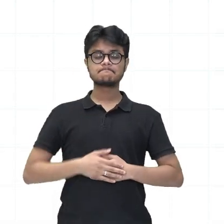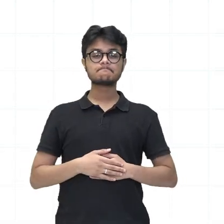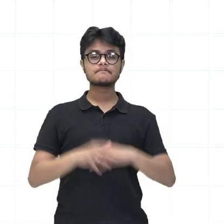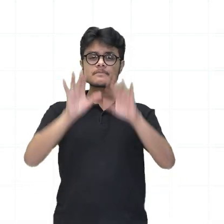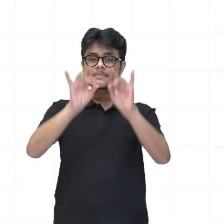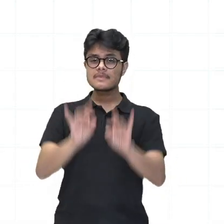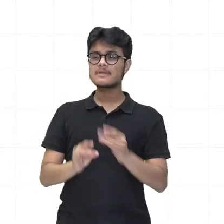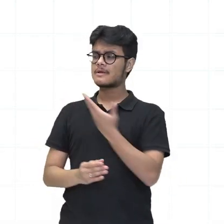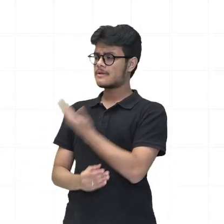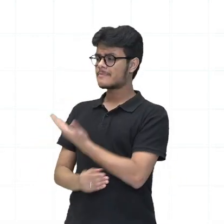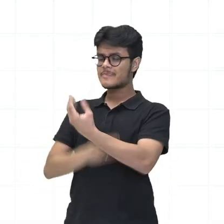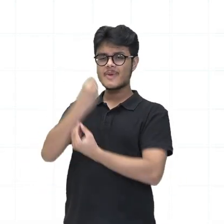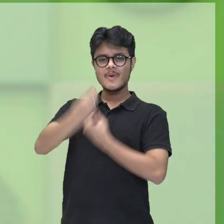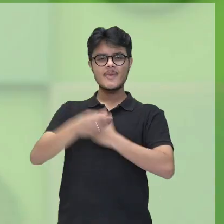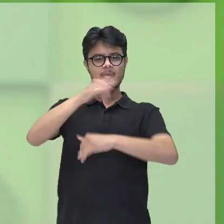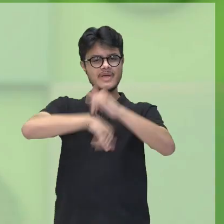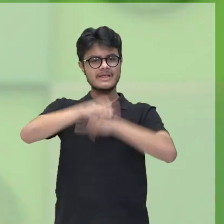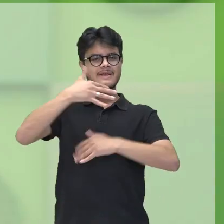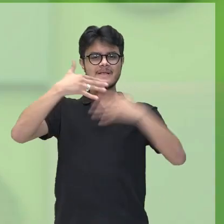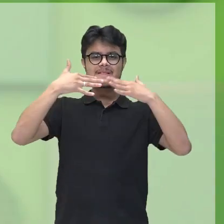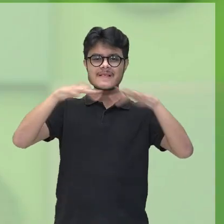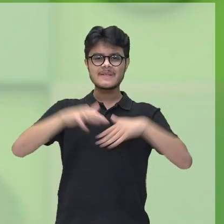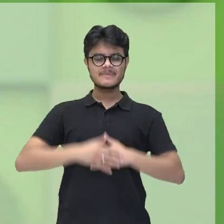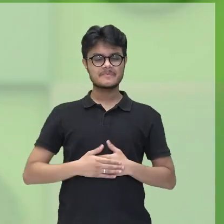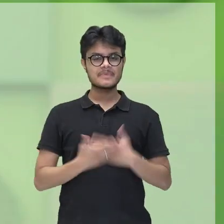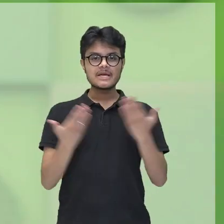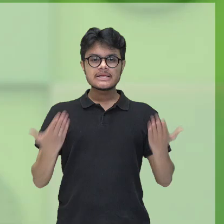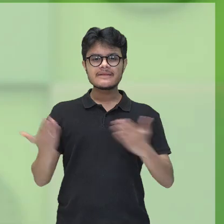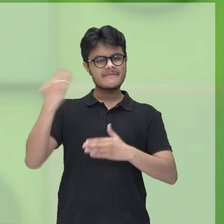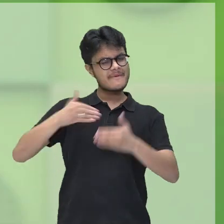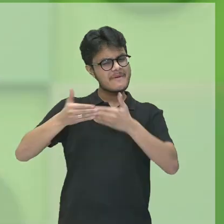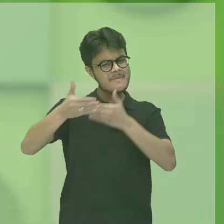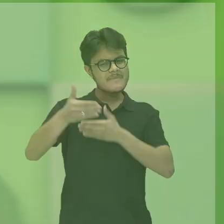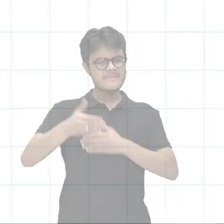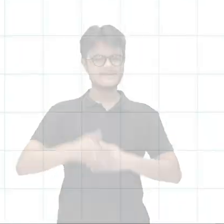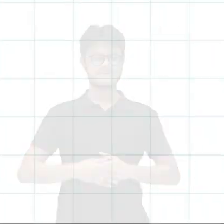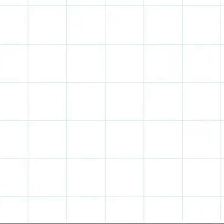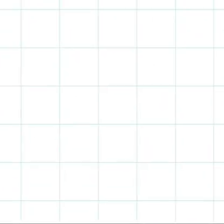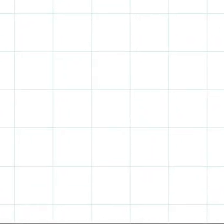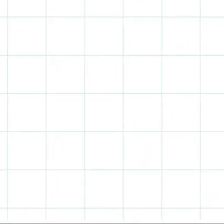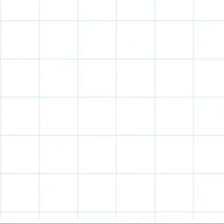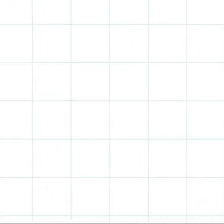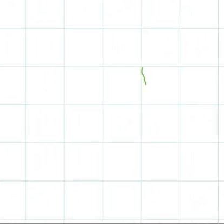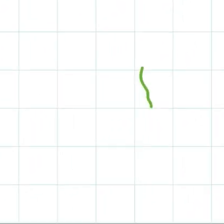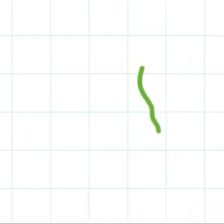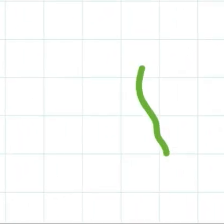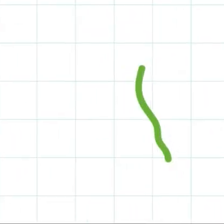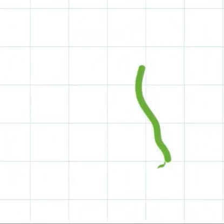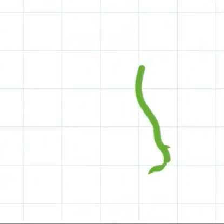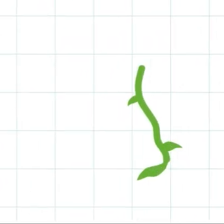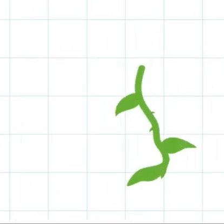detalhamento combustíveis fósseis. Então, vamos para a nossa aula.